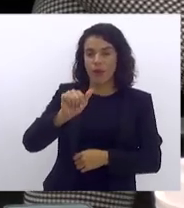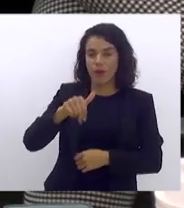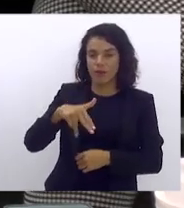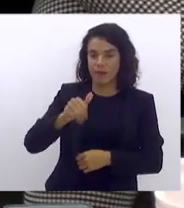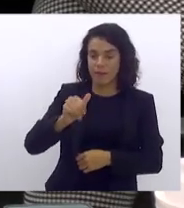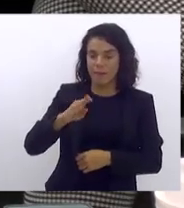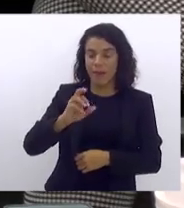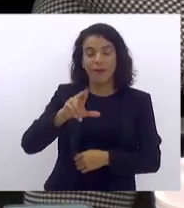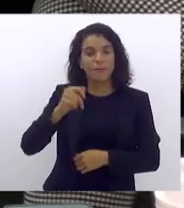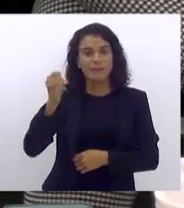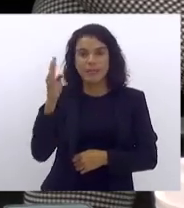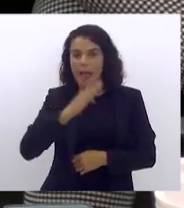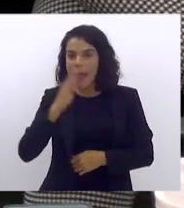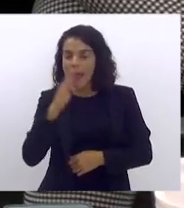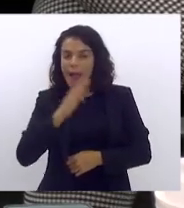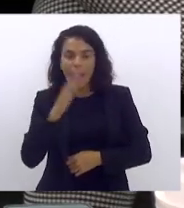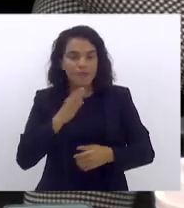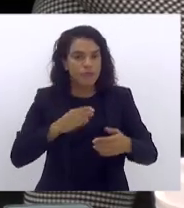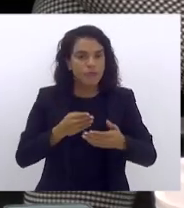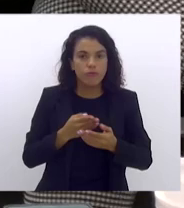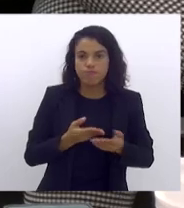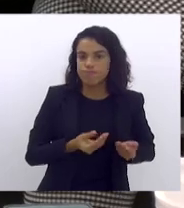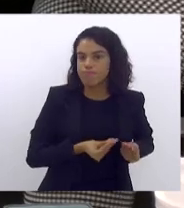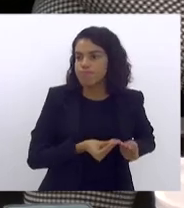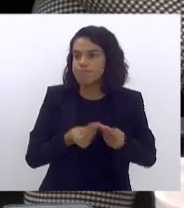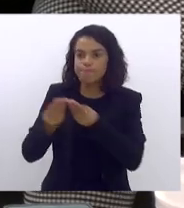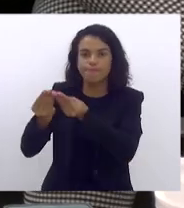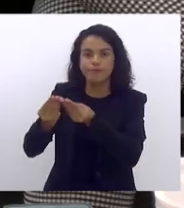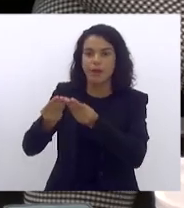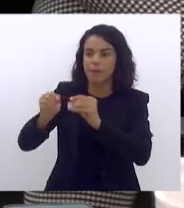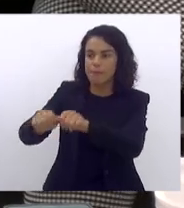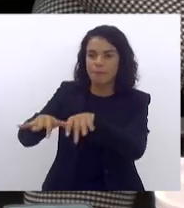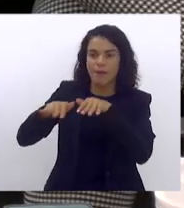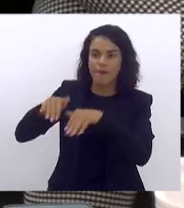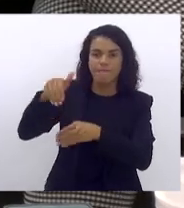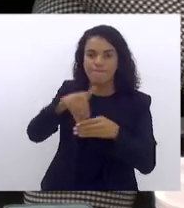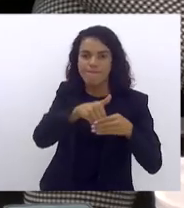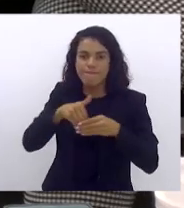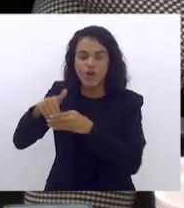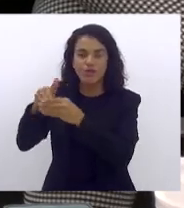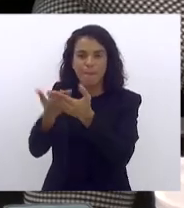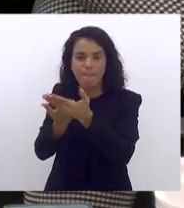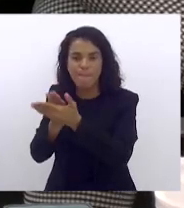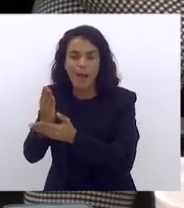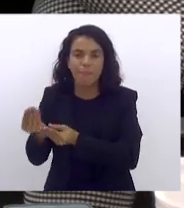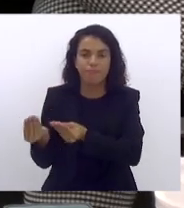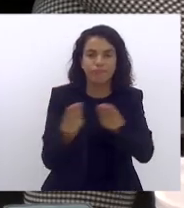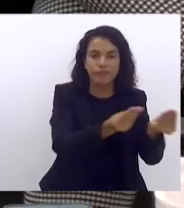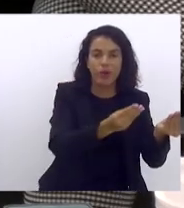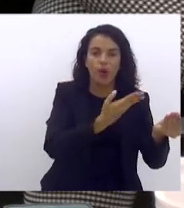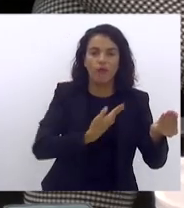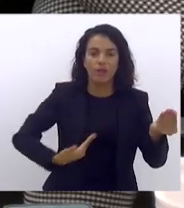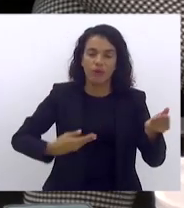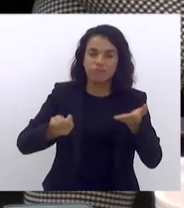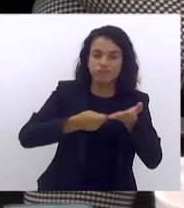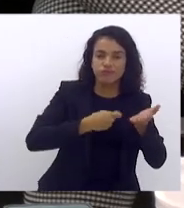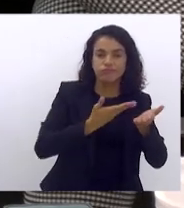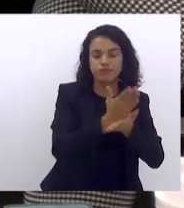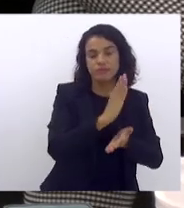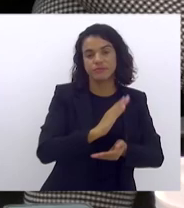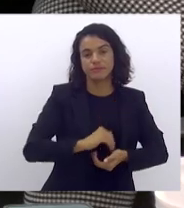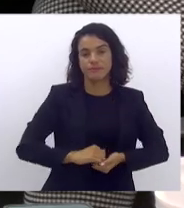que dar celeridade para que ele vá em plenário, para que a gente possa se posicionar a casa de seu conjunto. Então, é um pouco essa